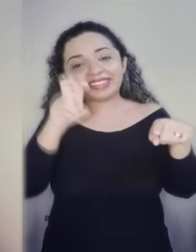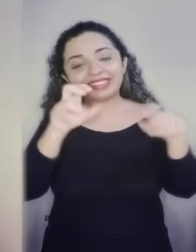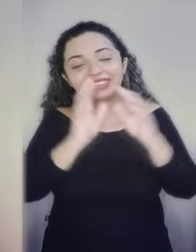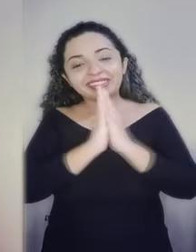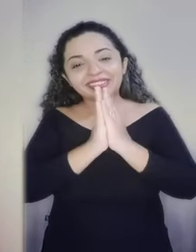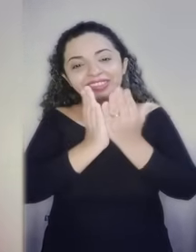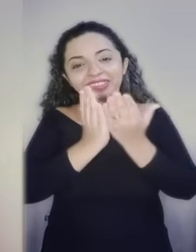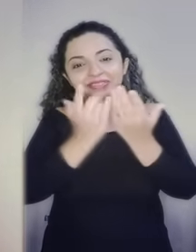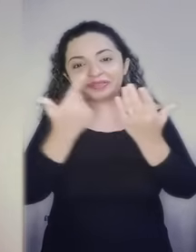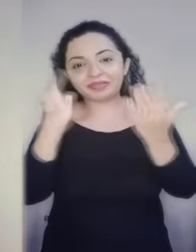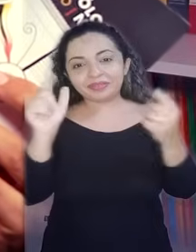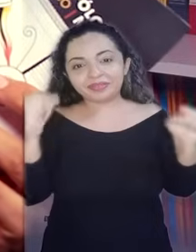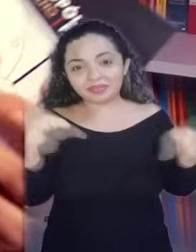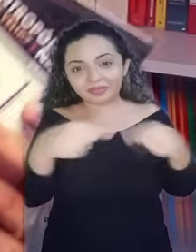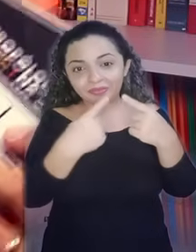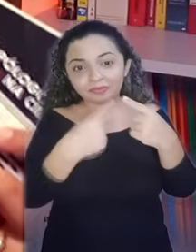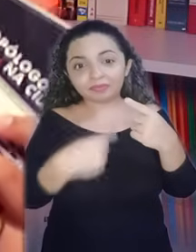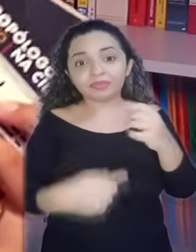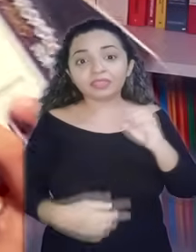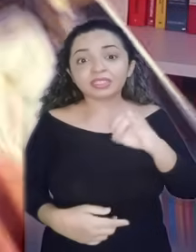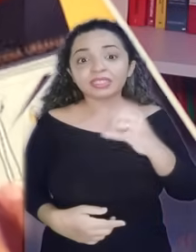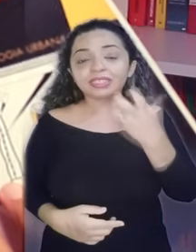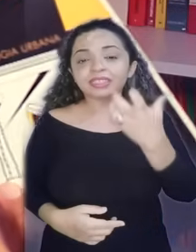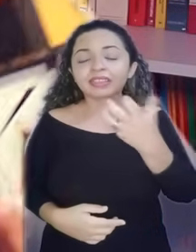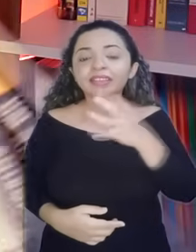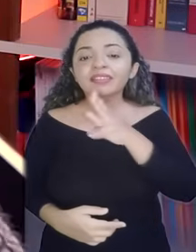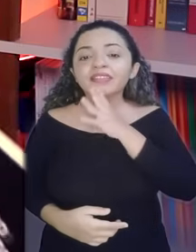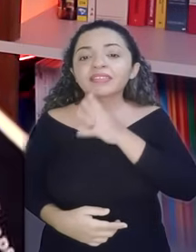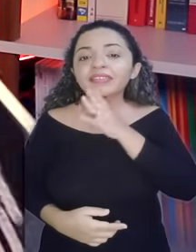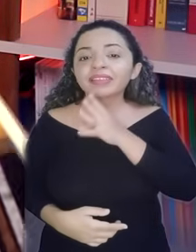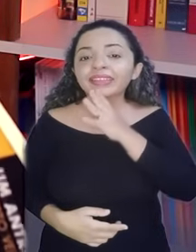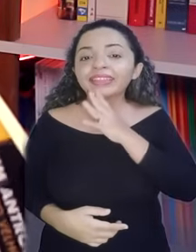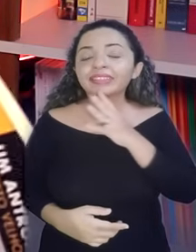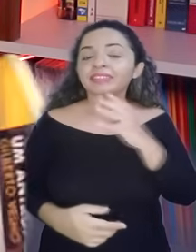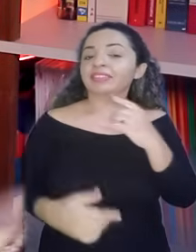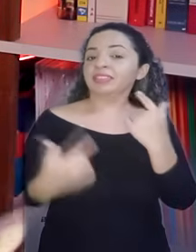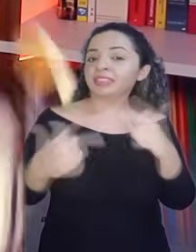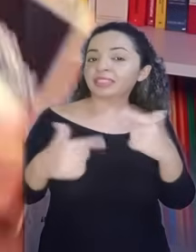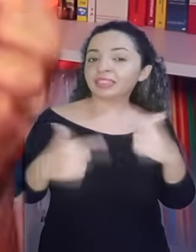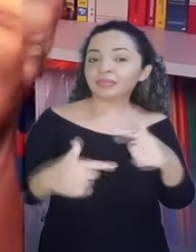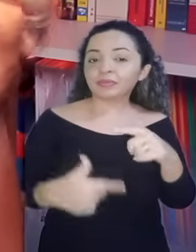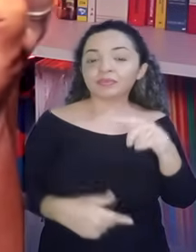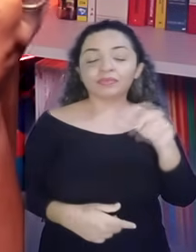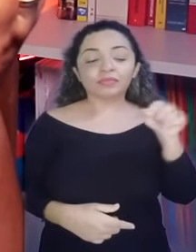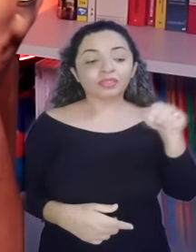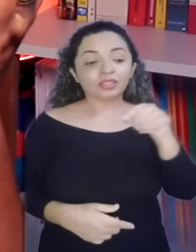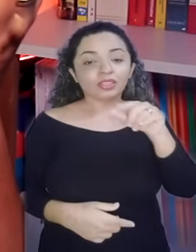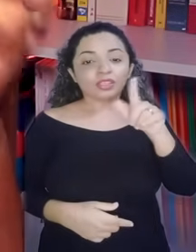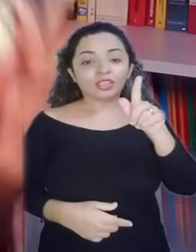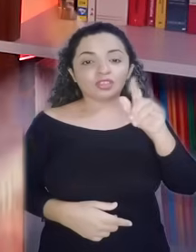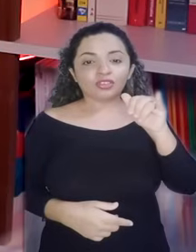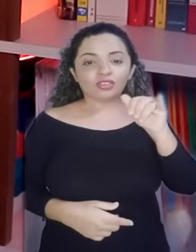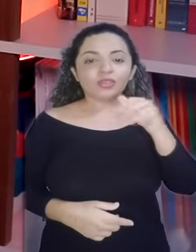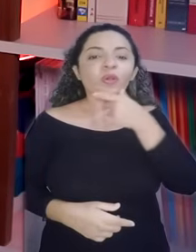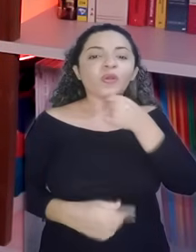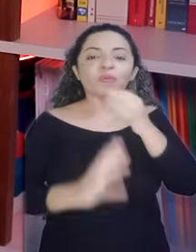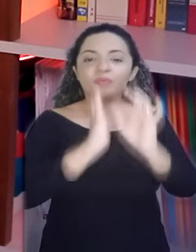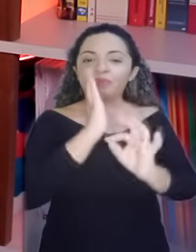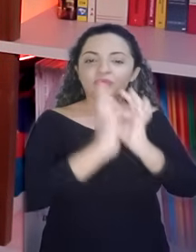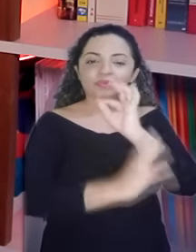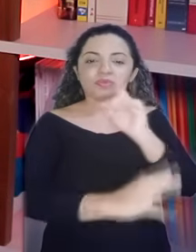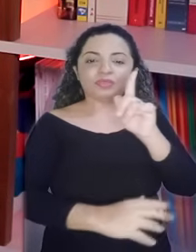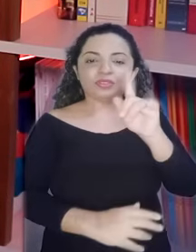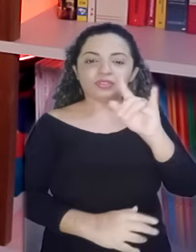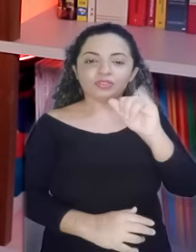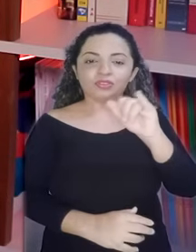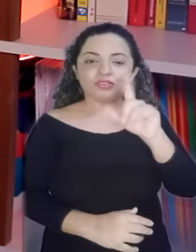livro de ensaios. Então, se você quiser conhecer já como um pontapé o trabalho do Gilberto Velho, eu recomendo muito esse aqui, O Antropólogo na